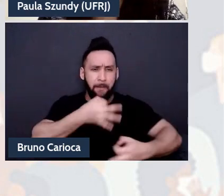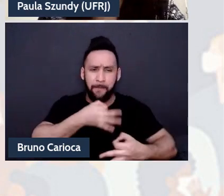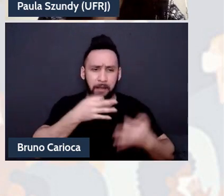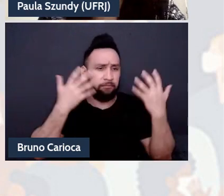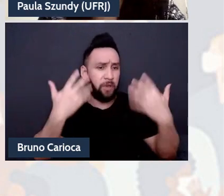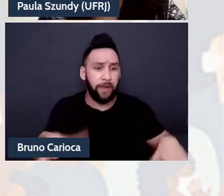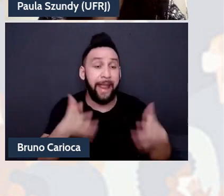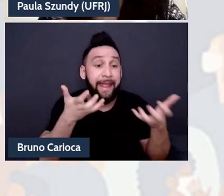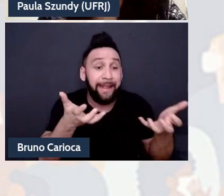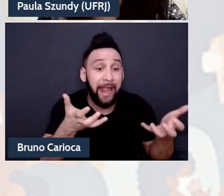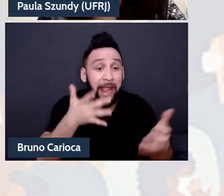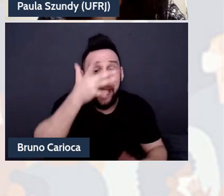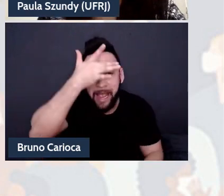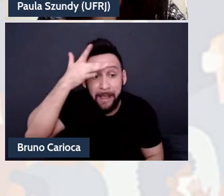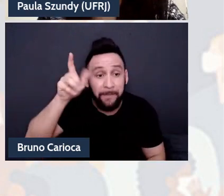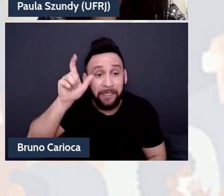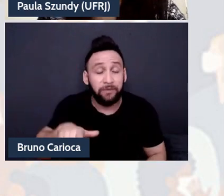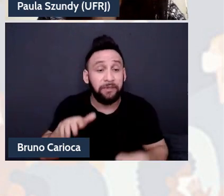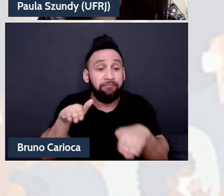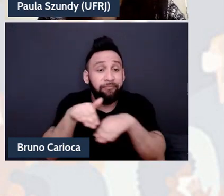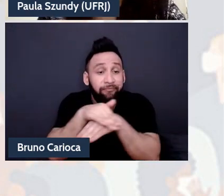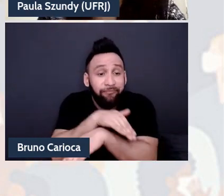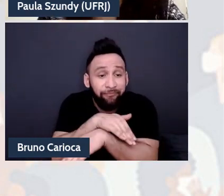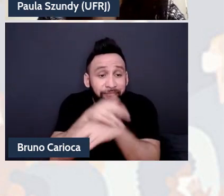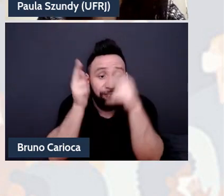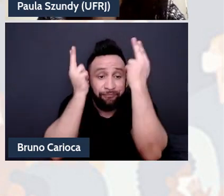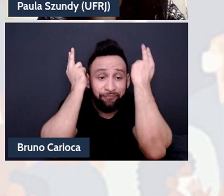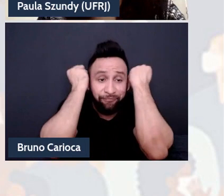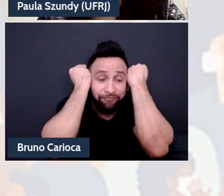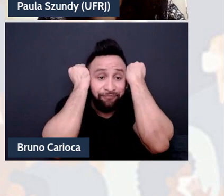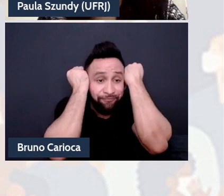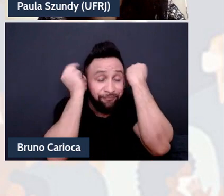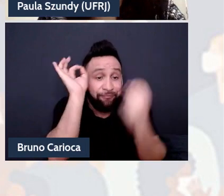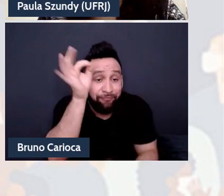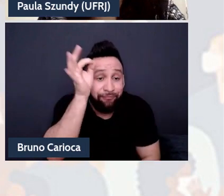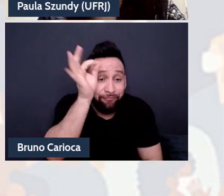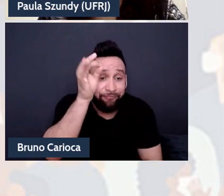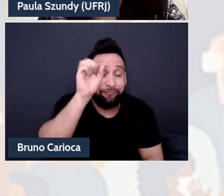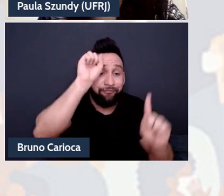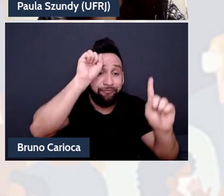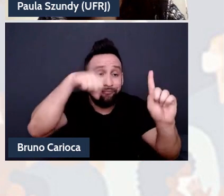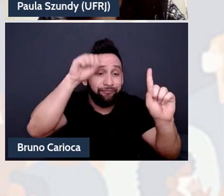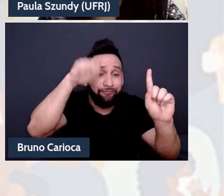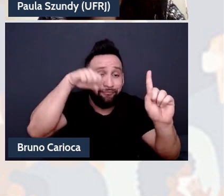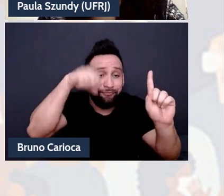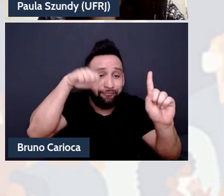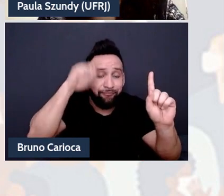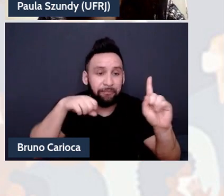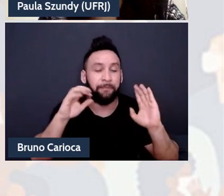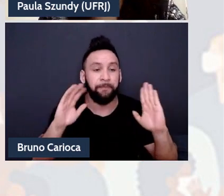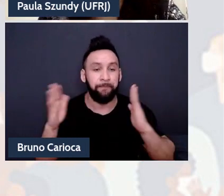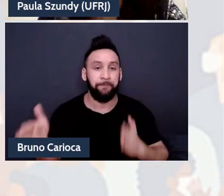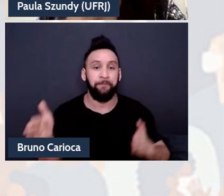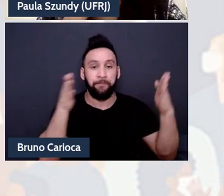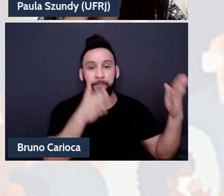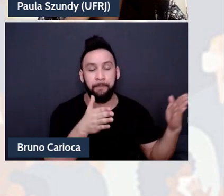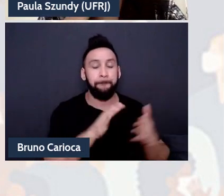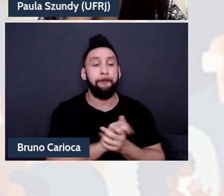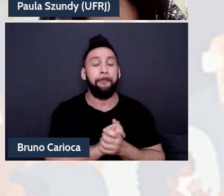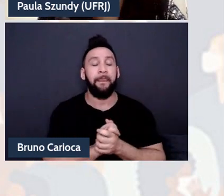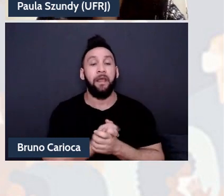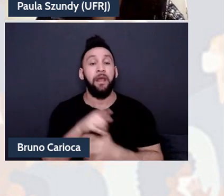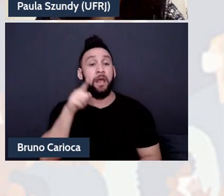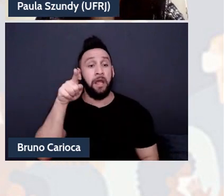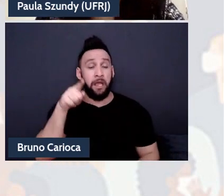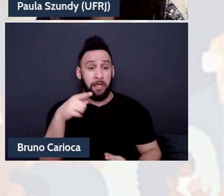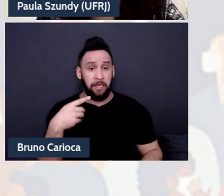textualizado na BNCC, né, nas competências gerais lá do documento, por exemplo, fazer escolhas alinhadas ao projeto de